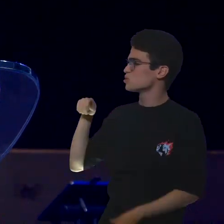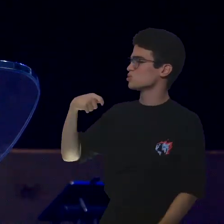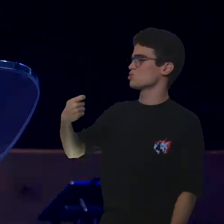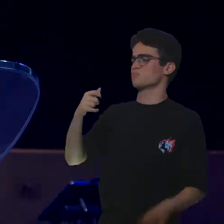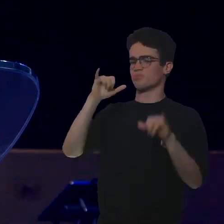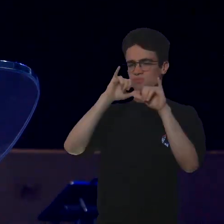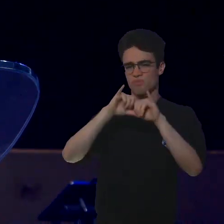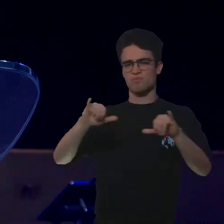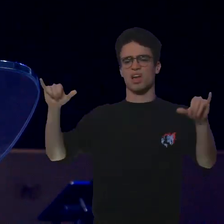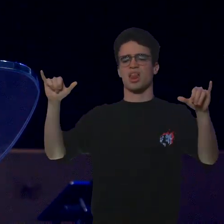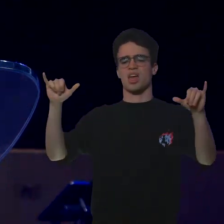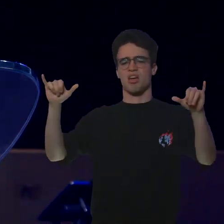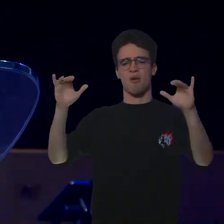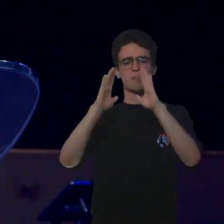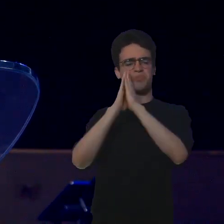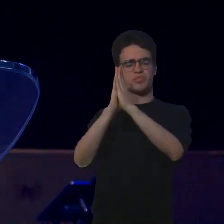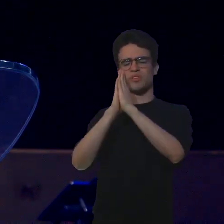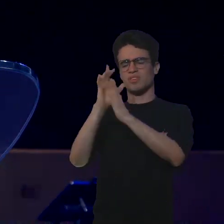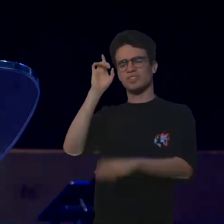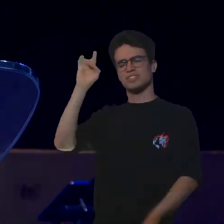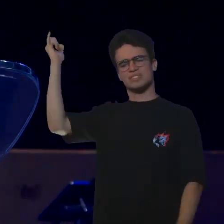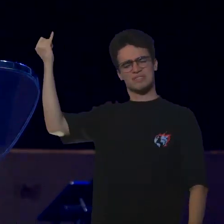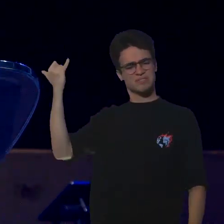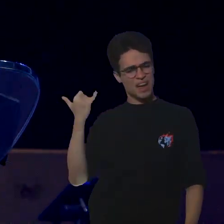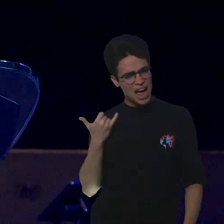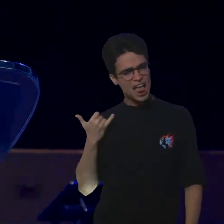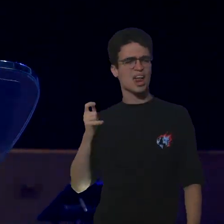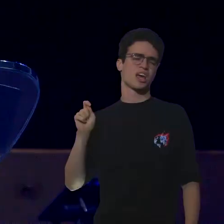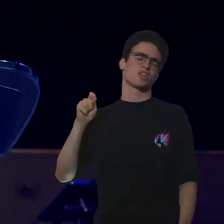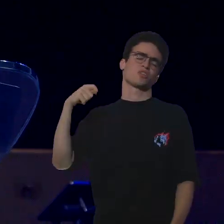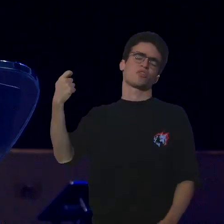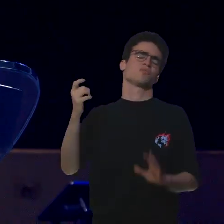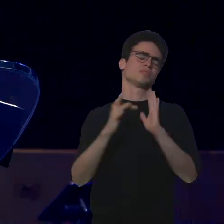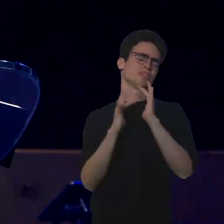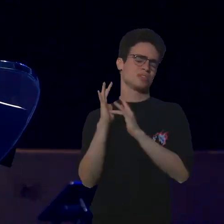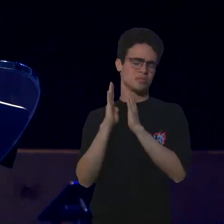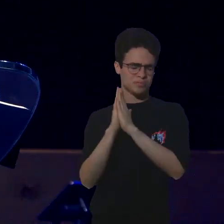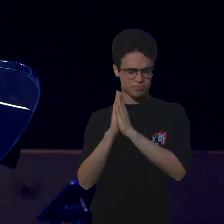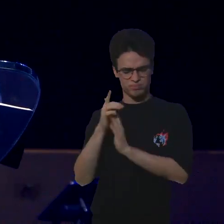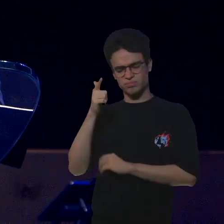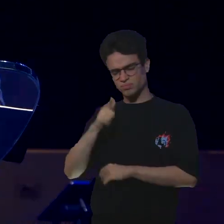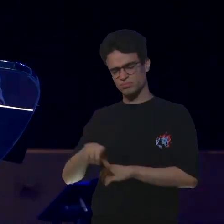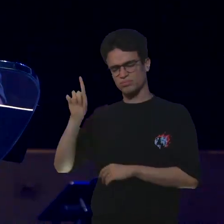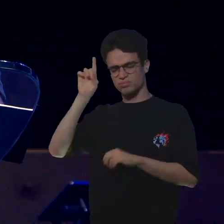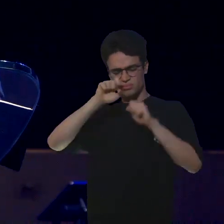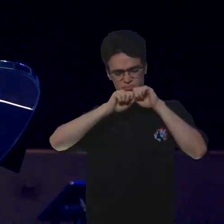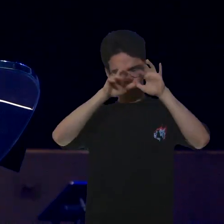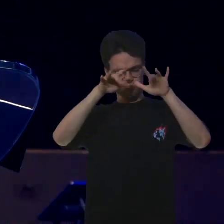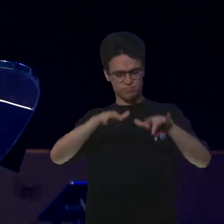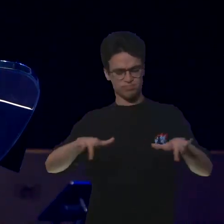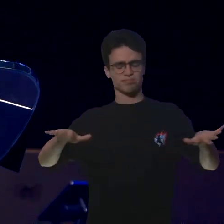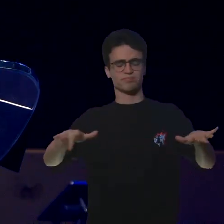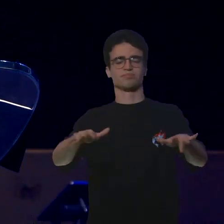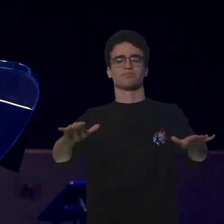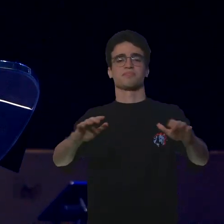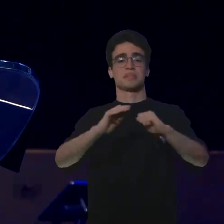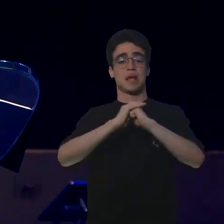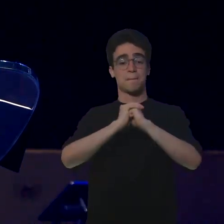para falar, ó Deus. Fale conosco em nome de Jesus. Venha fluir mais uma vez, Senhor. Amém.